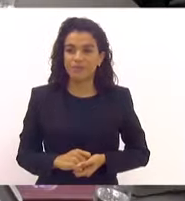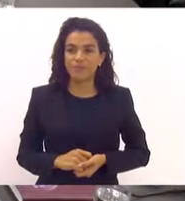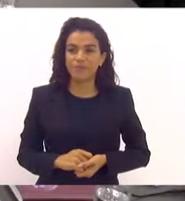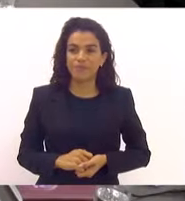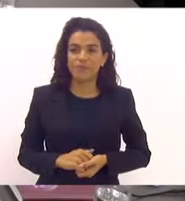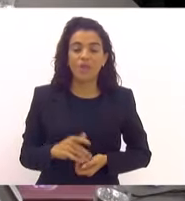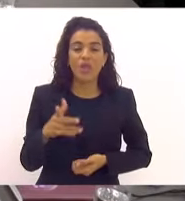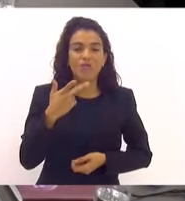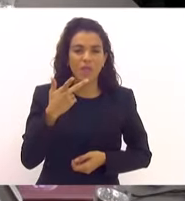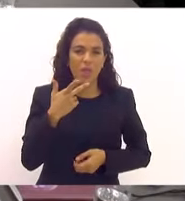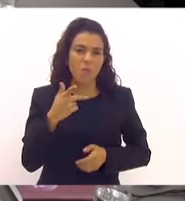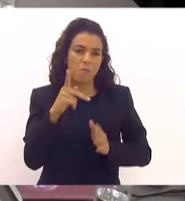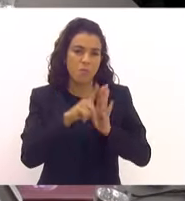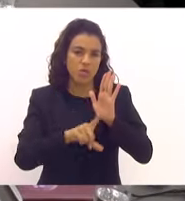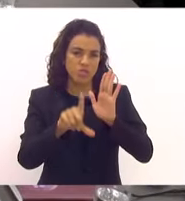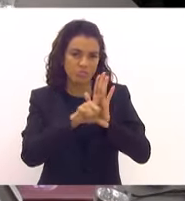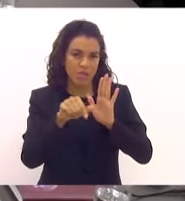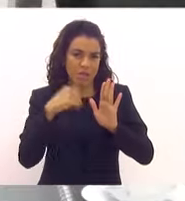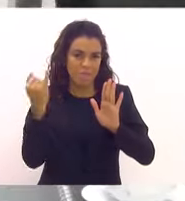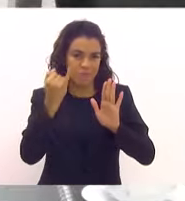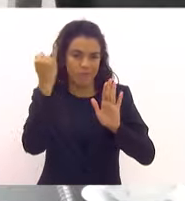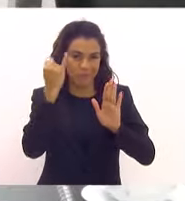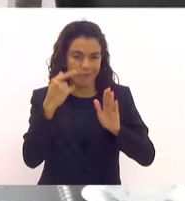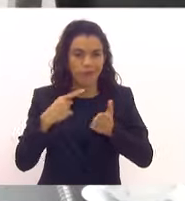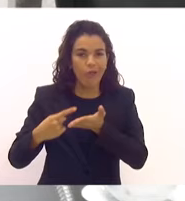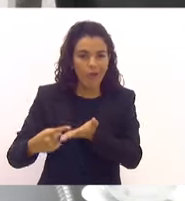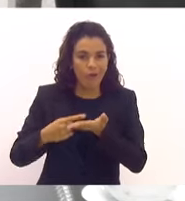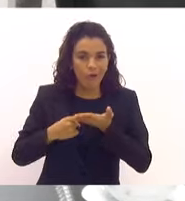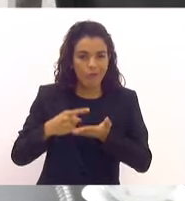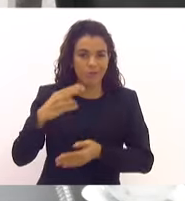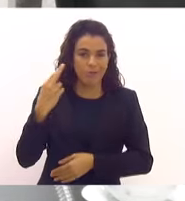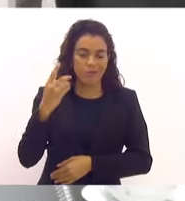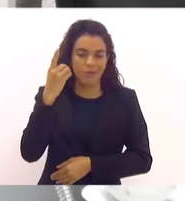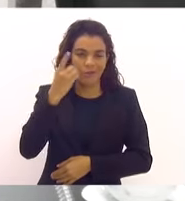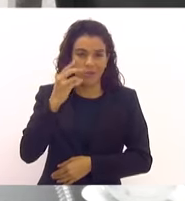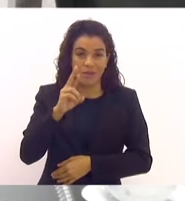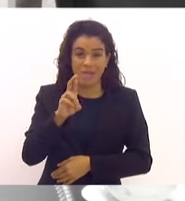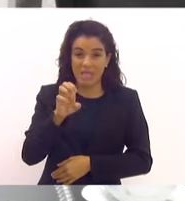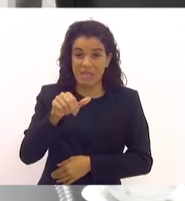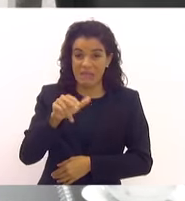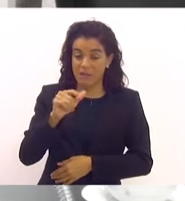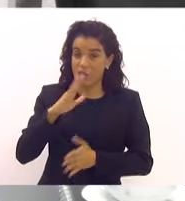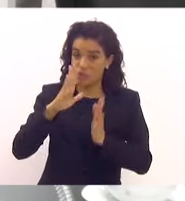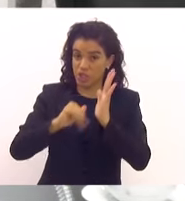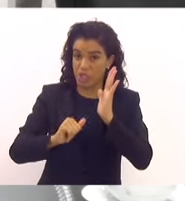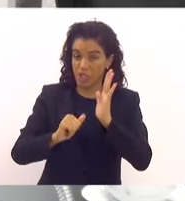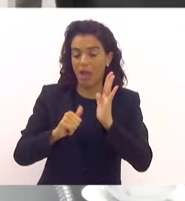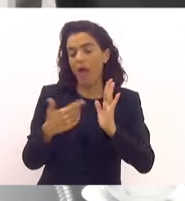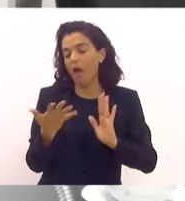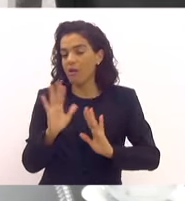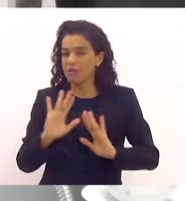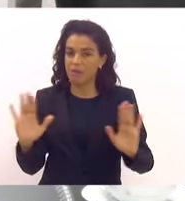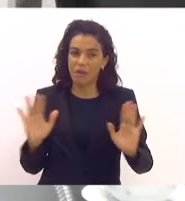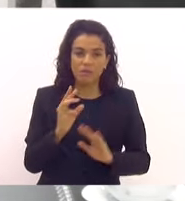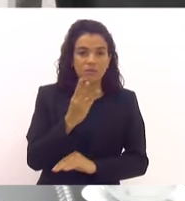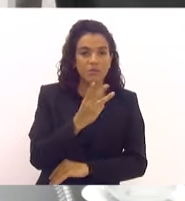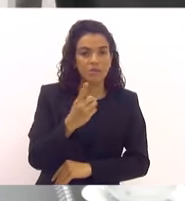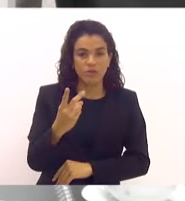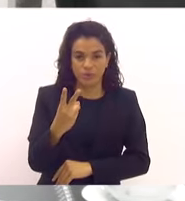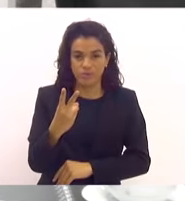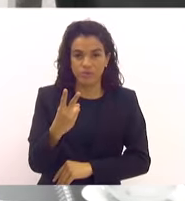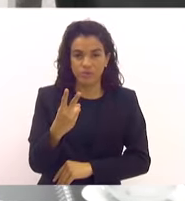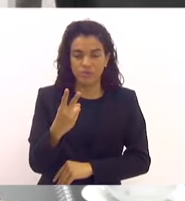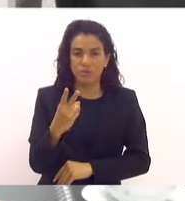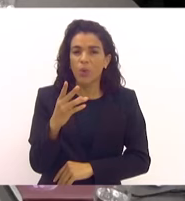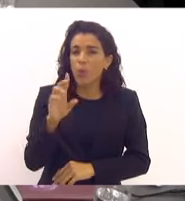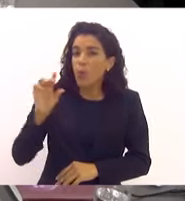projetos de relatoria sua. Tem um projeto importante que é aquele que foi acordo com a deputada Renata. Esse eu retirei de pauta. Ah, está retirado. Então tá. Vamos para o 32.